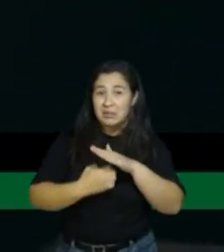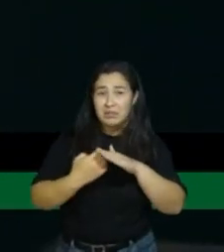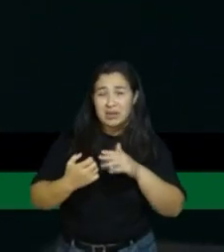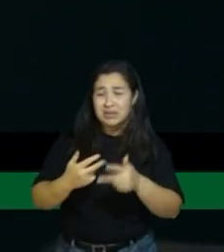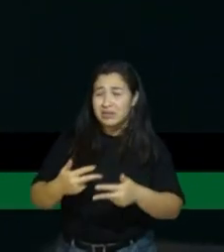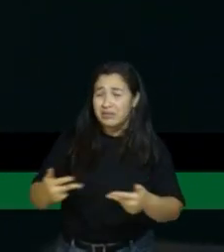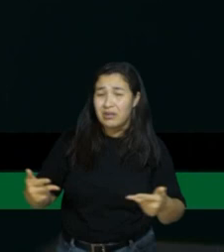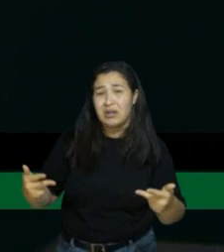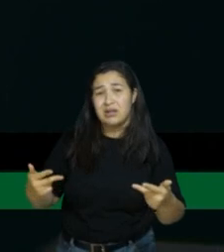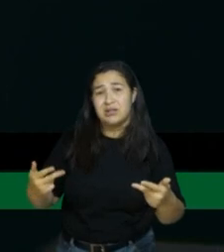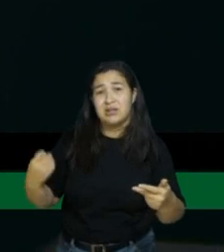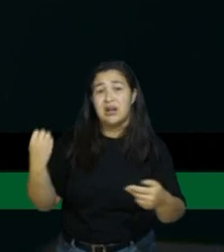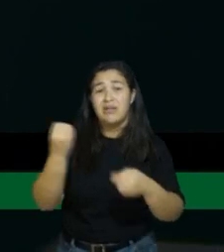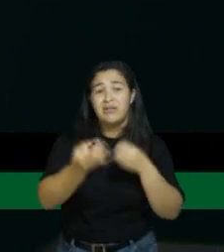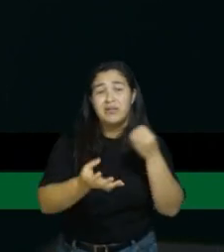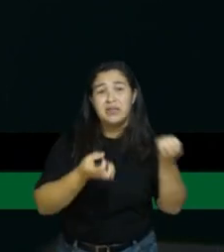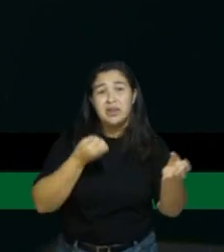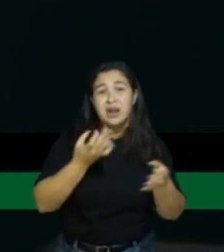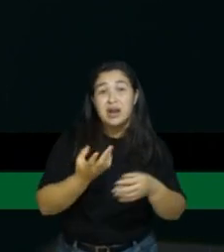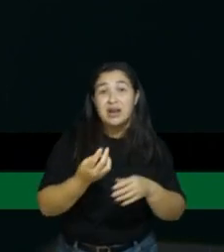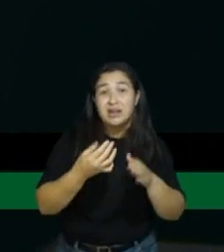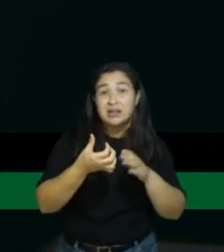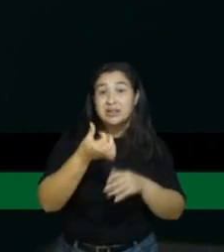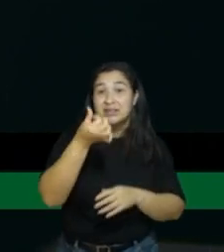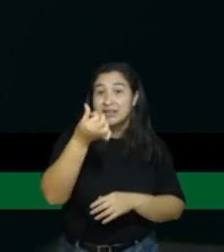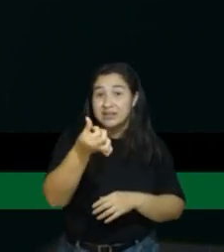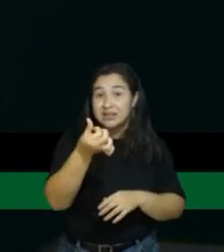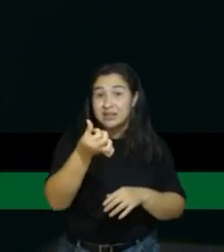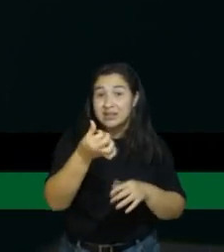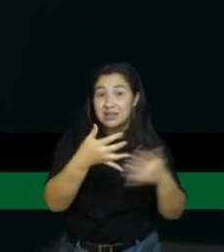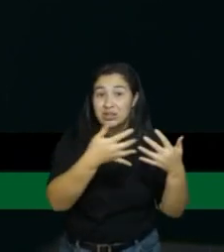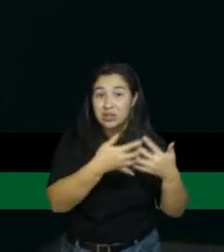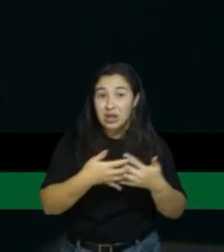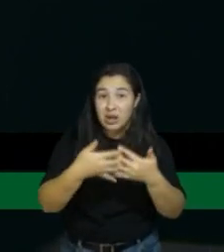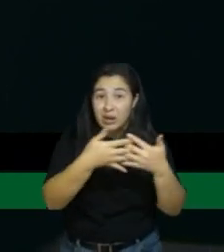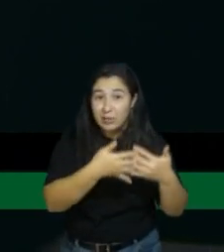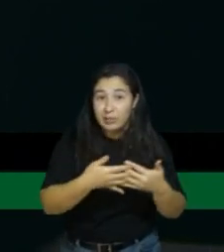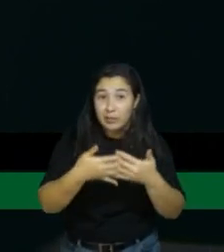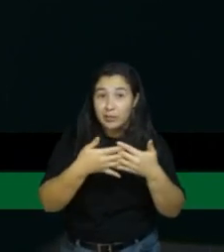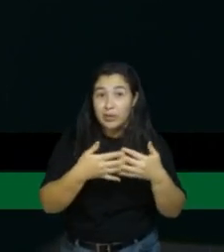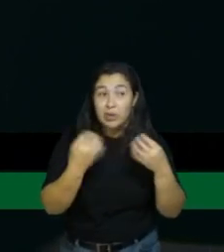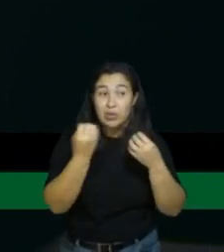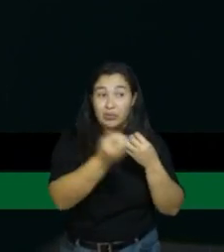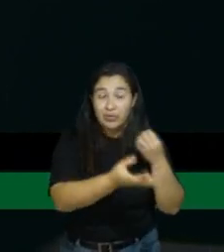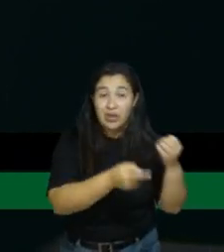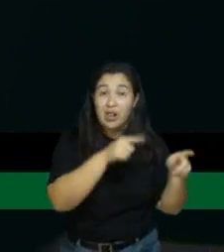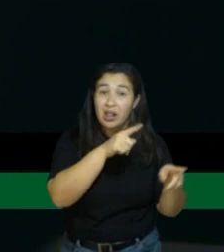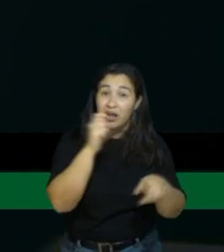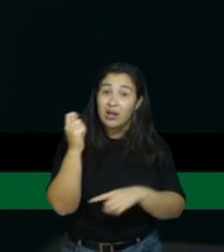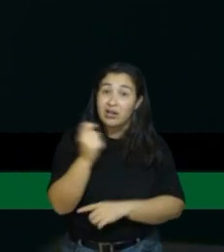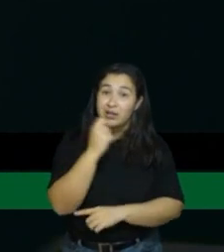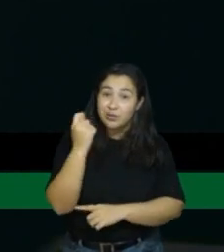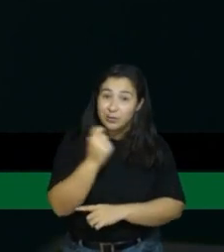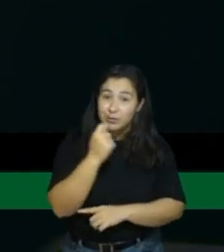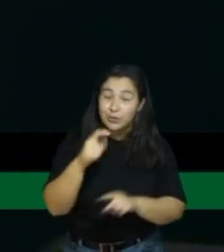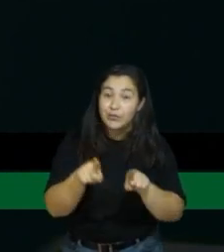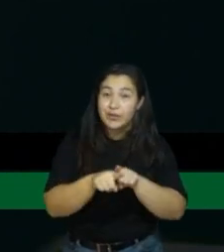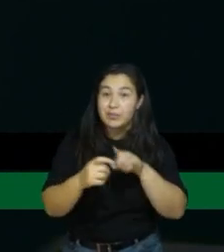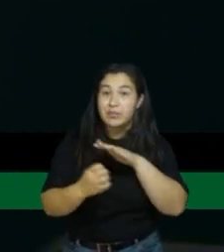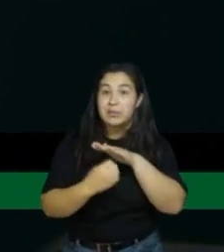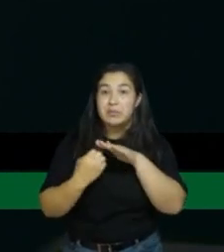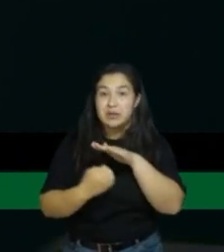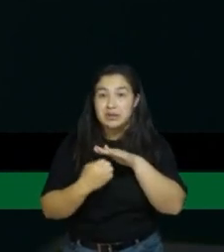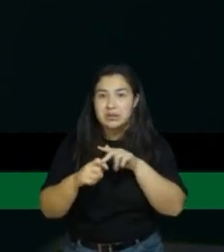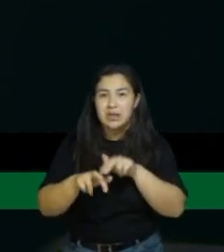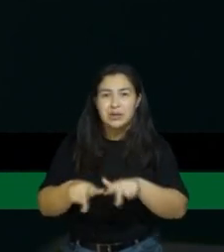também mandou aí seis carretas lá para para para Rio Grande do Sul e assim como outros empresários os deputados também ajudaram de